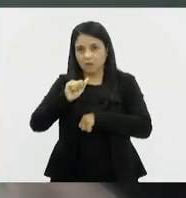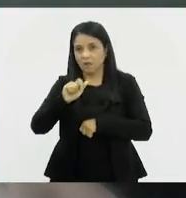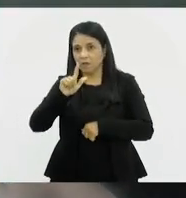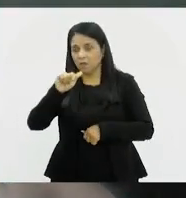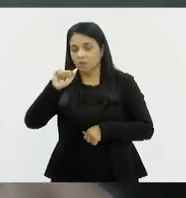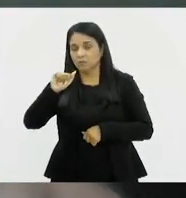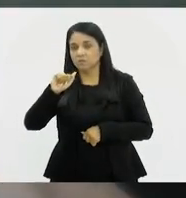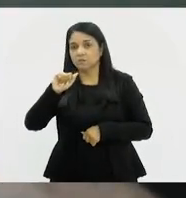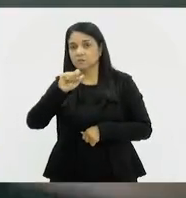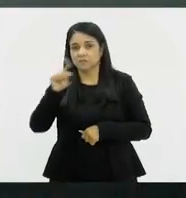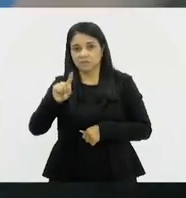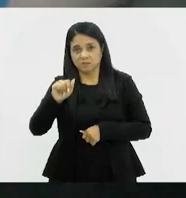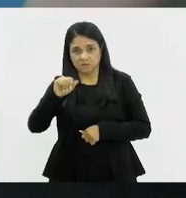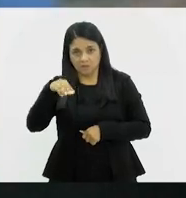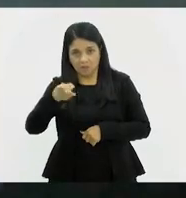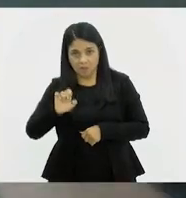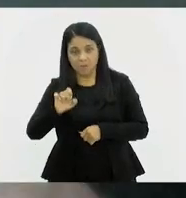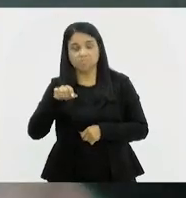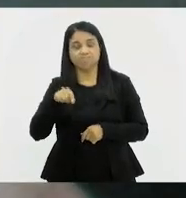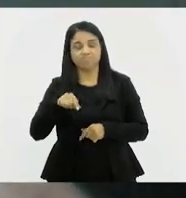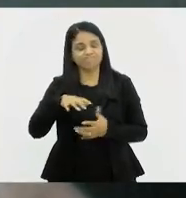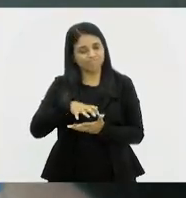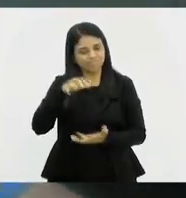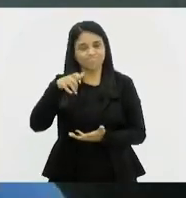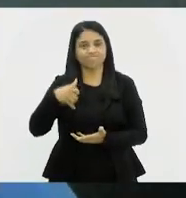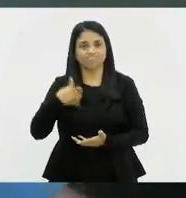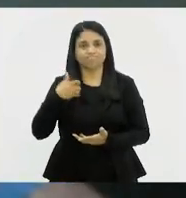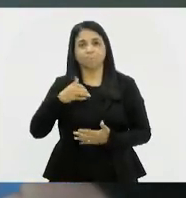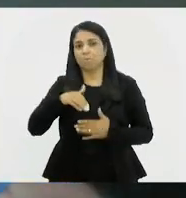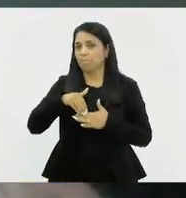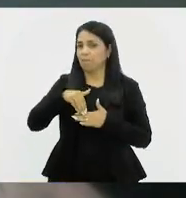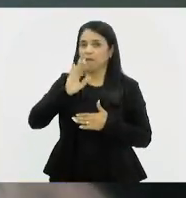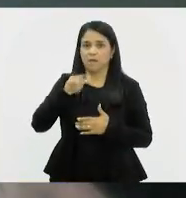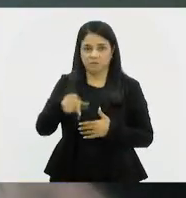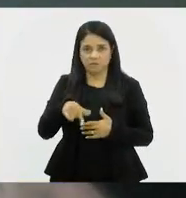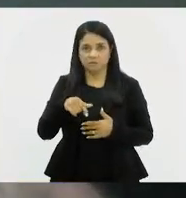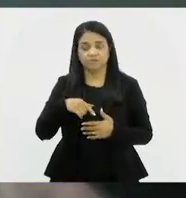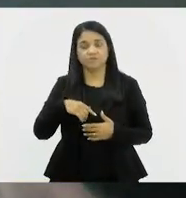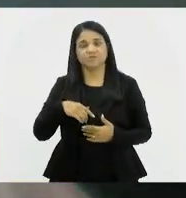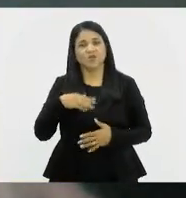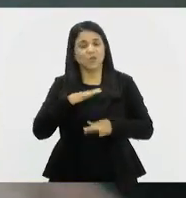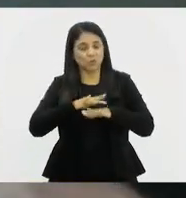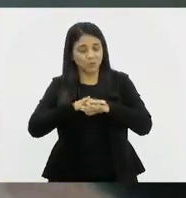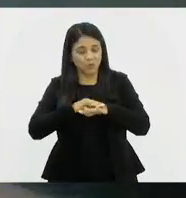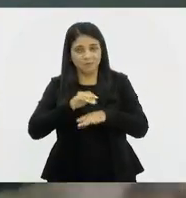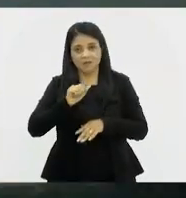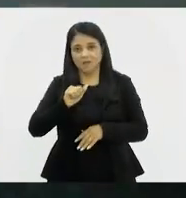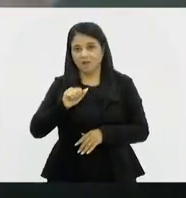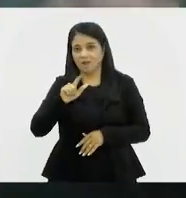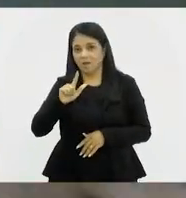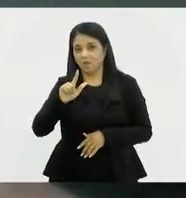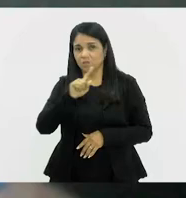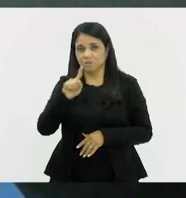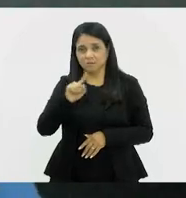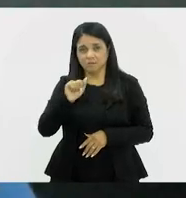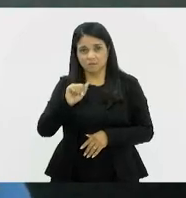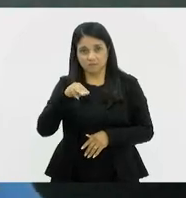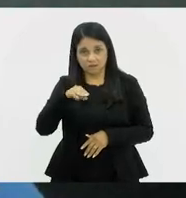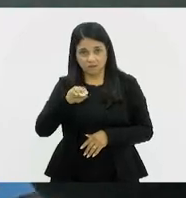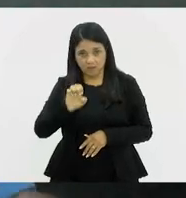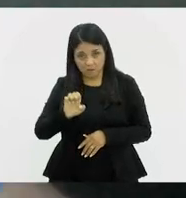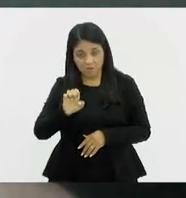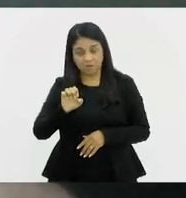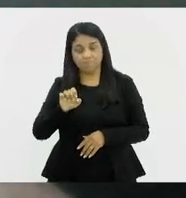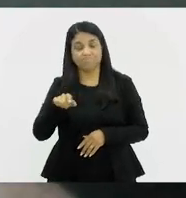as pessoas idosas. Talvez a doença de Alzheimer fique um pouco difícil, porque se tem a constituição genética para